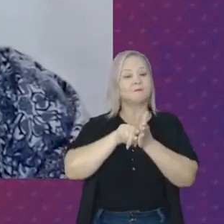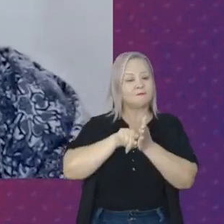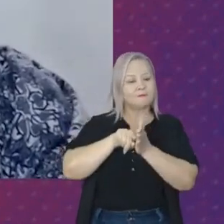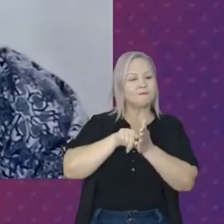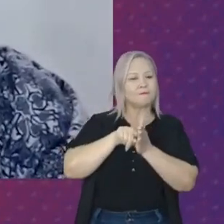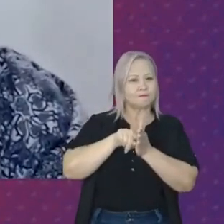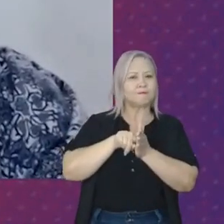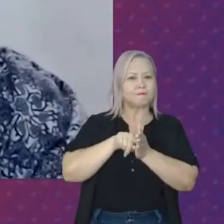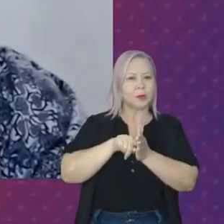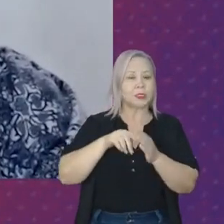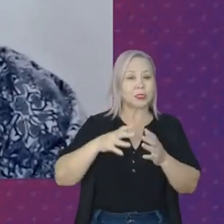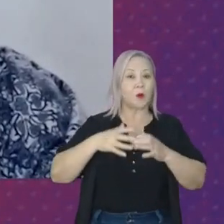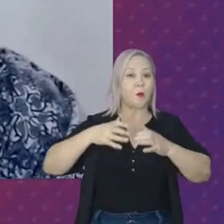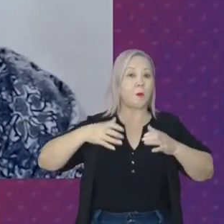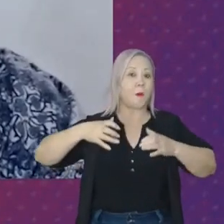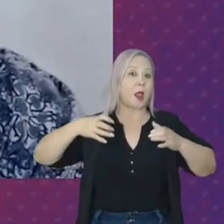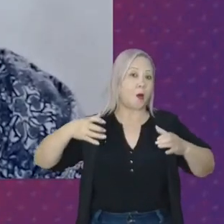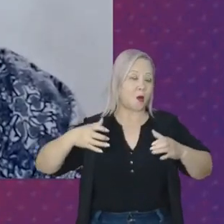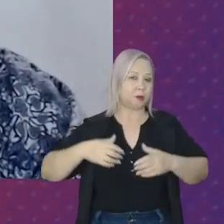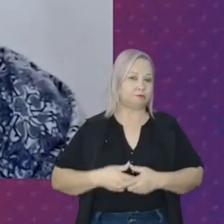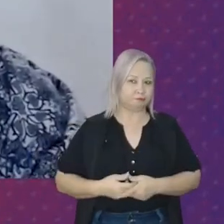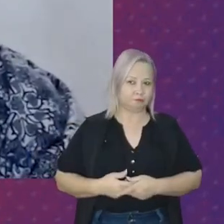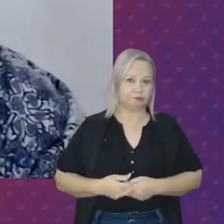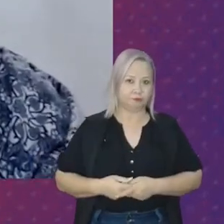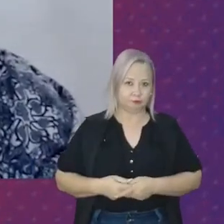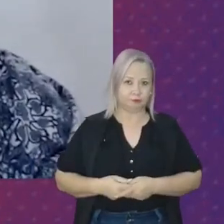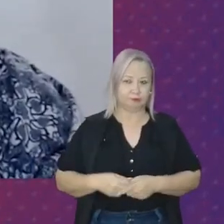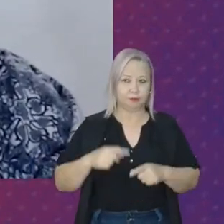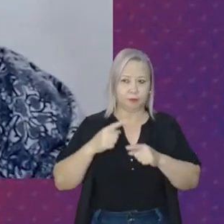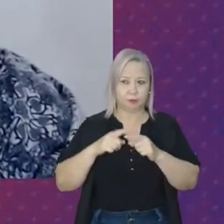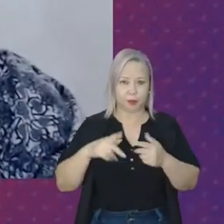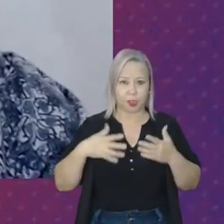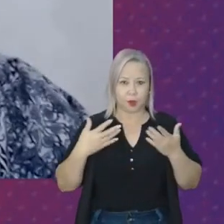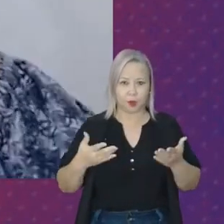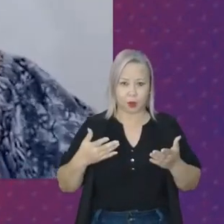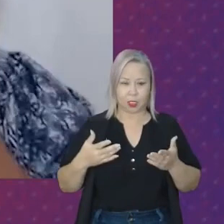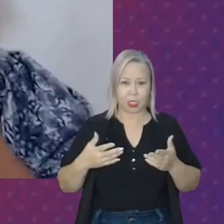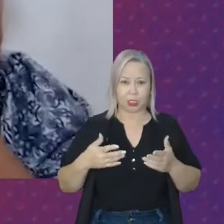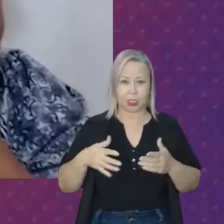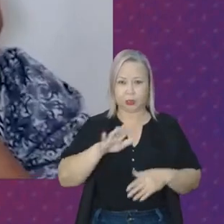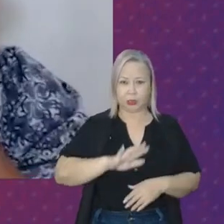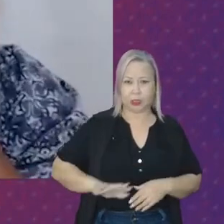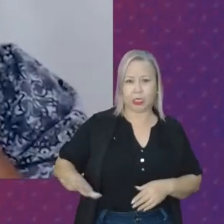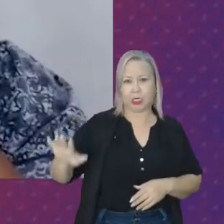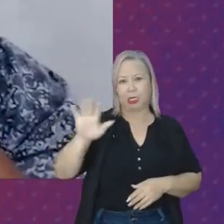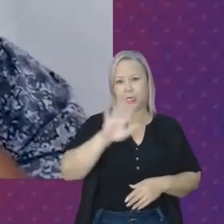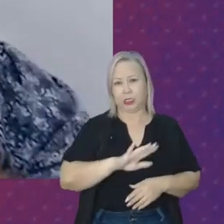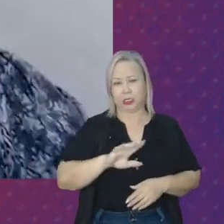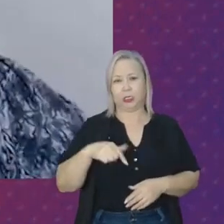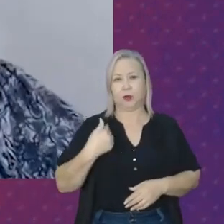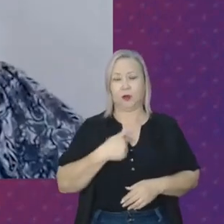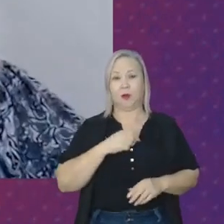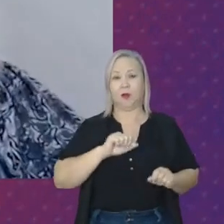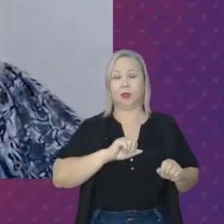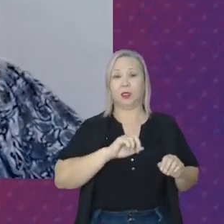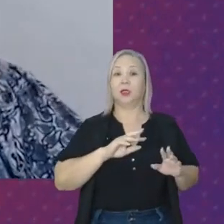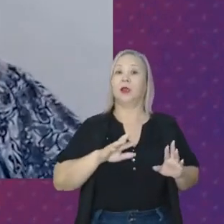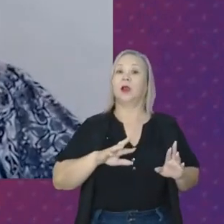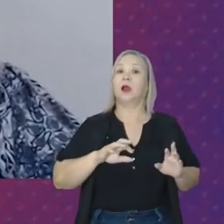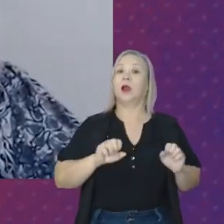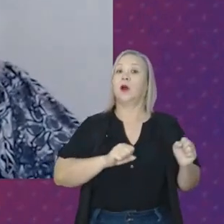maiores. E porque quando a gente generaliza, muitas vezes a gente pode